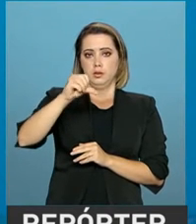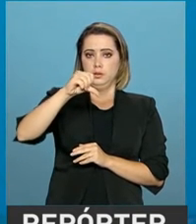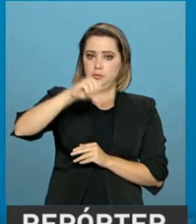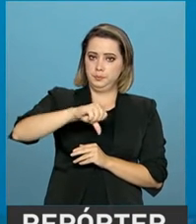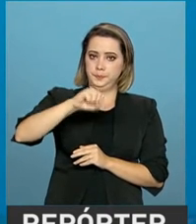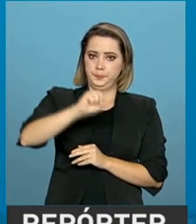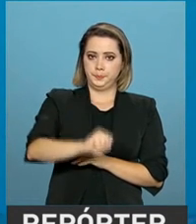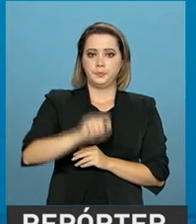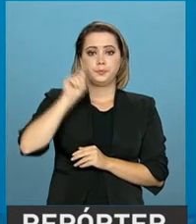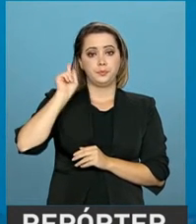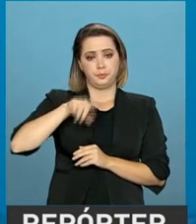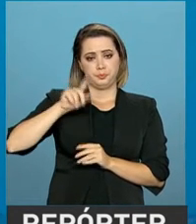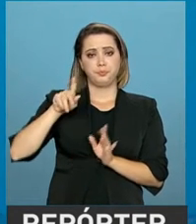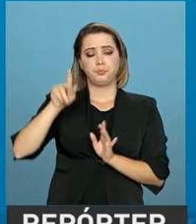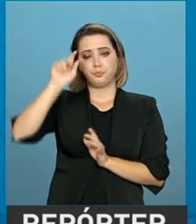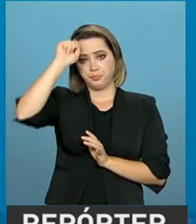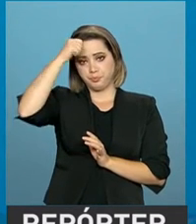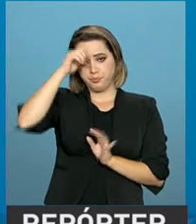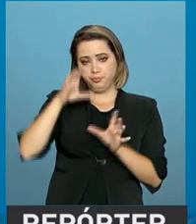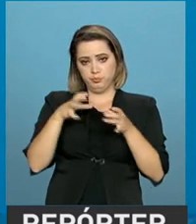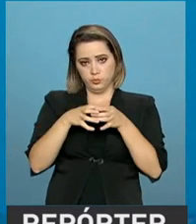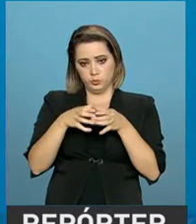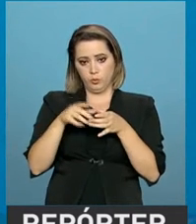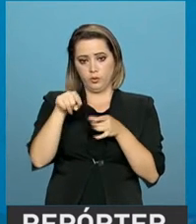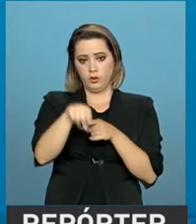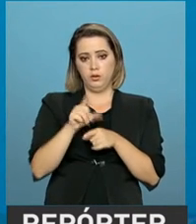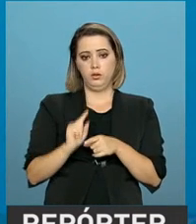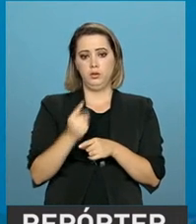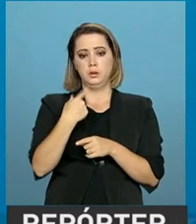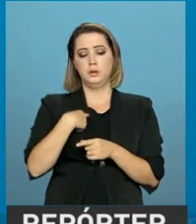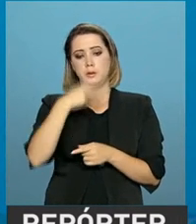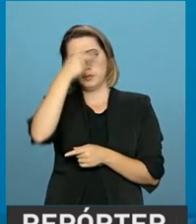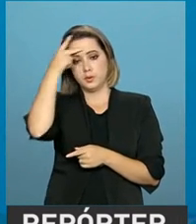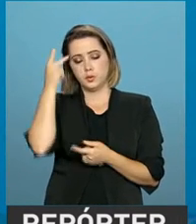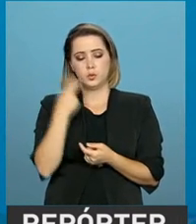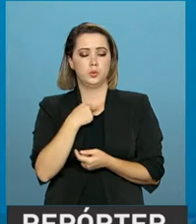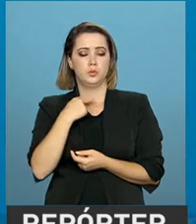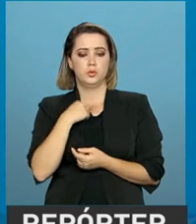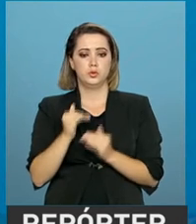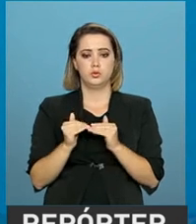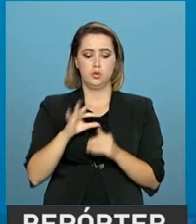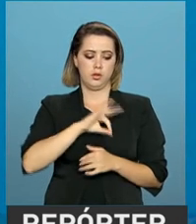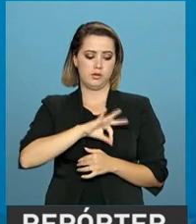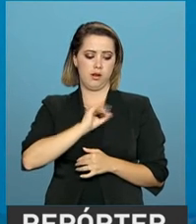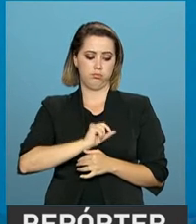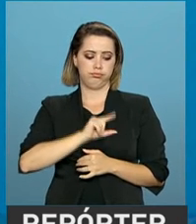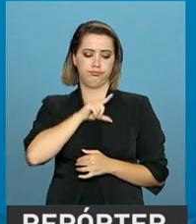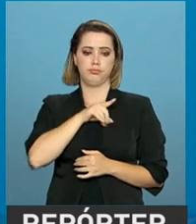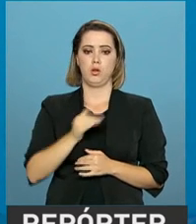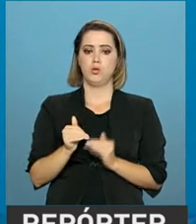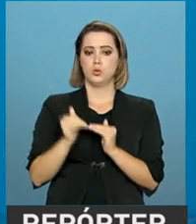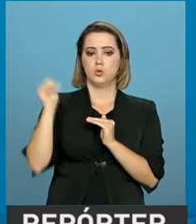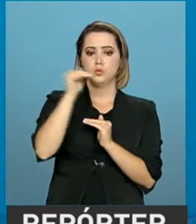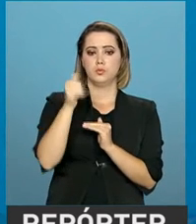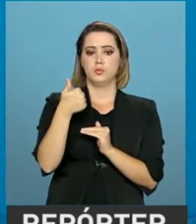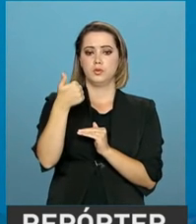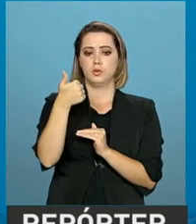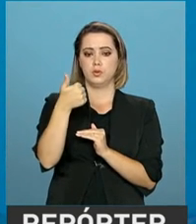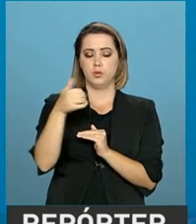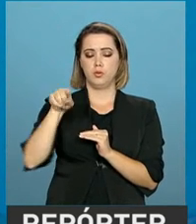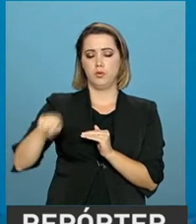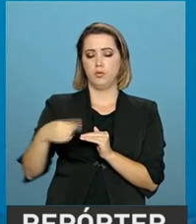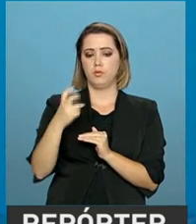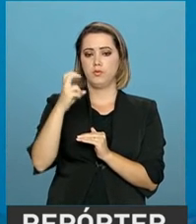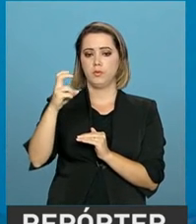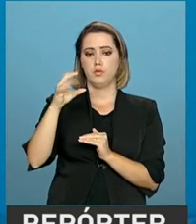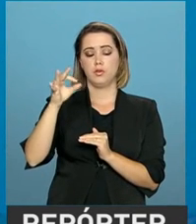possuem renda familiar não superior a um salário mínimo e meio por pessoa que estiver matriculado em curso de graduação com carga horária igual